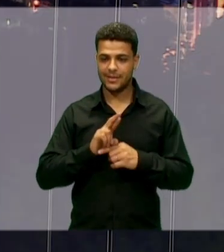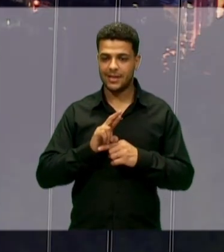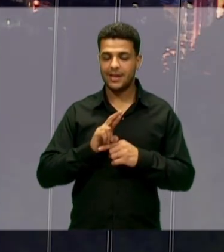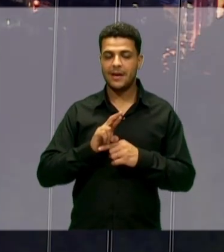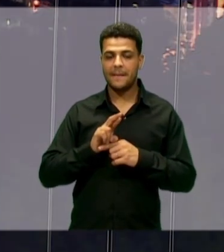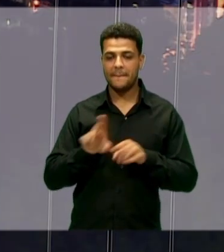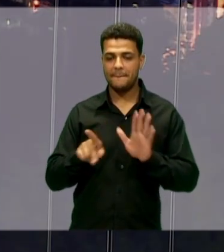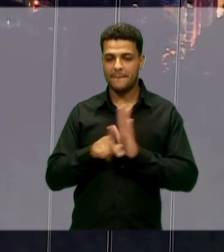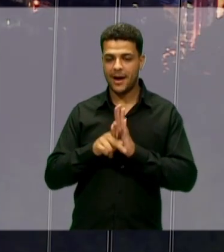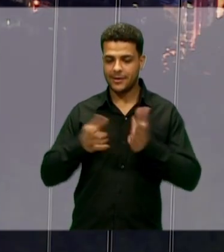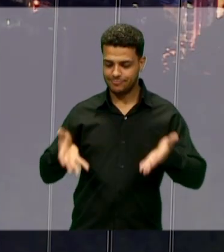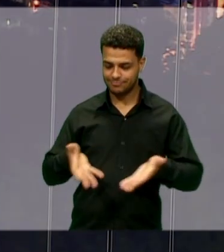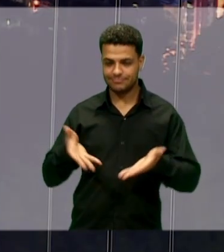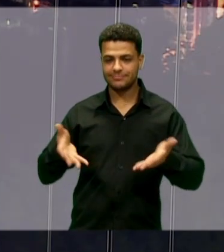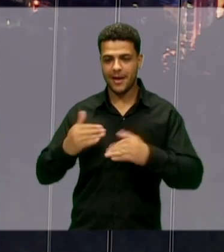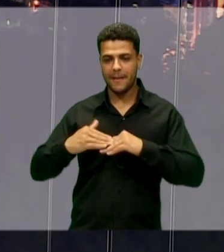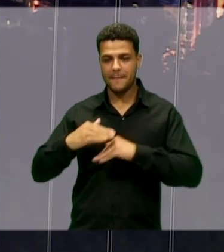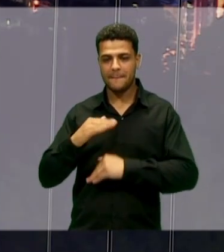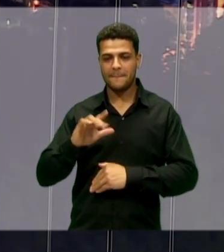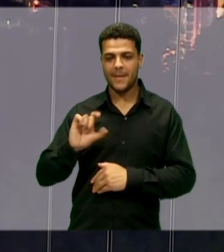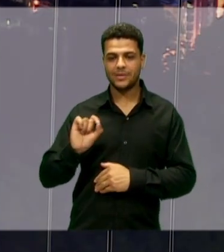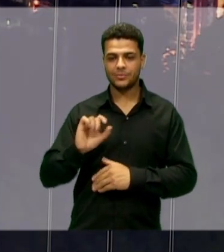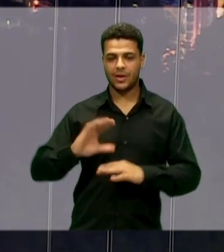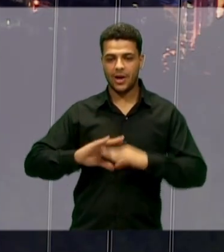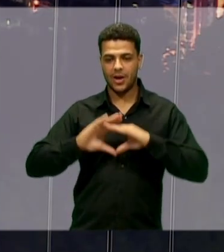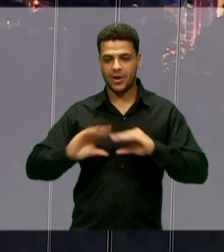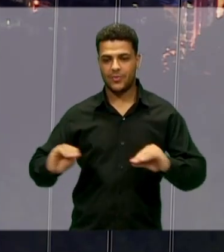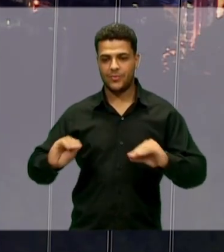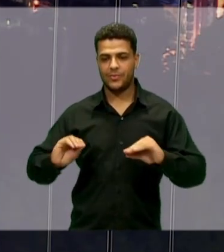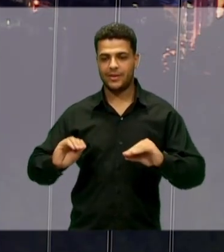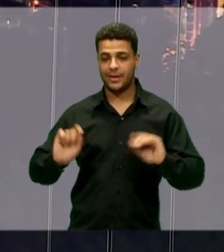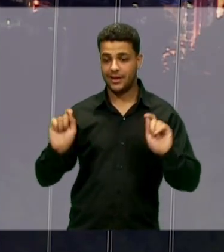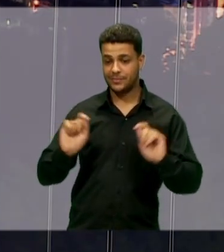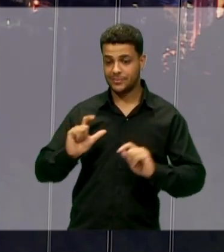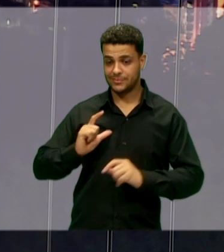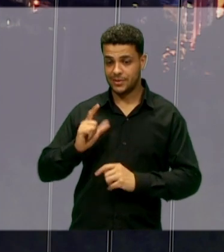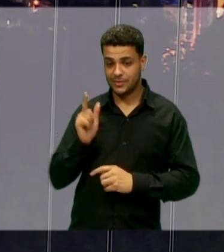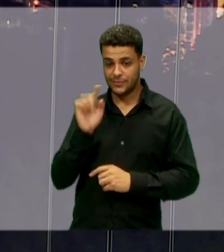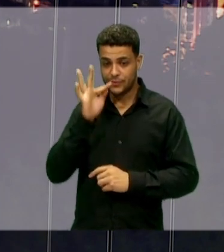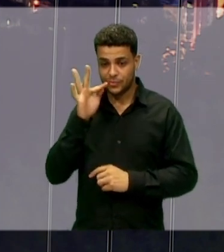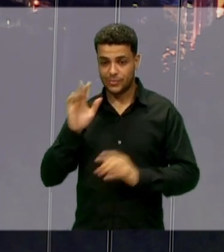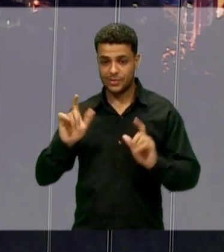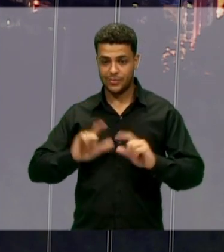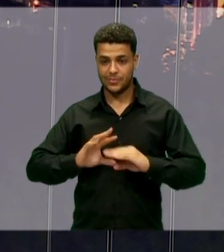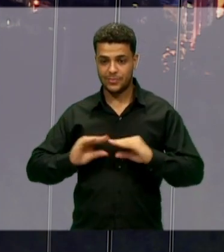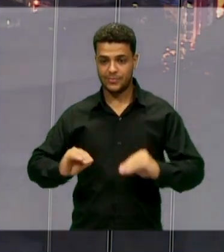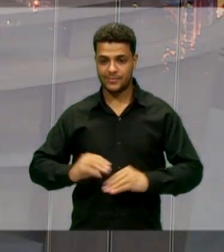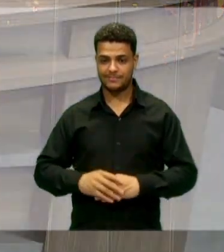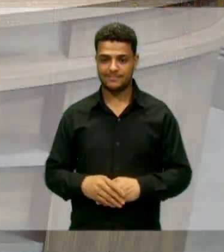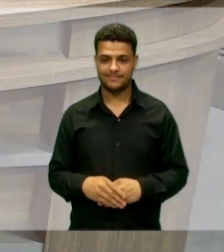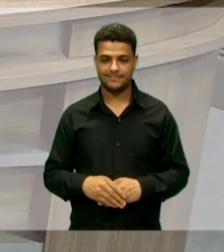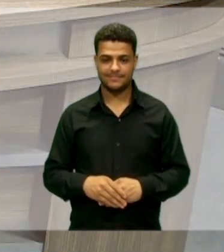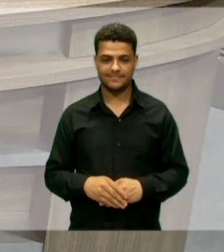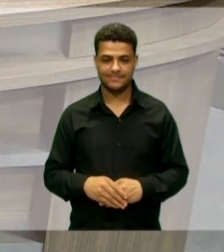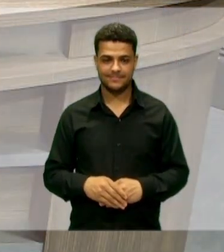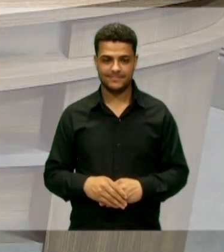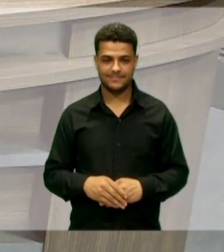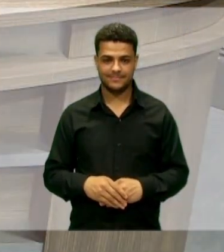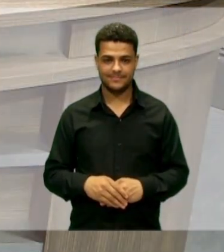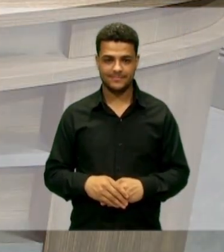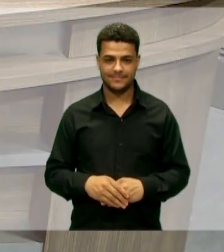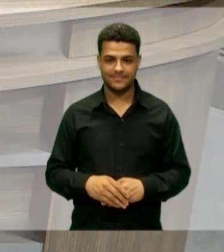para fomentar cada vez mais a cura e as possibilidades de cura. Só um minuto, a gente já volta.